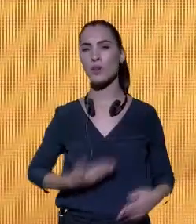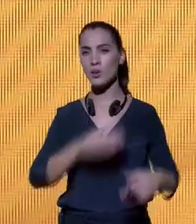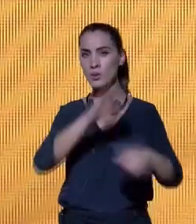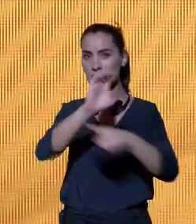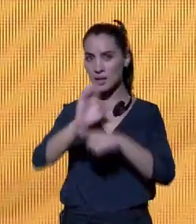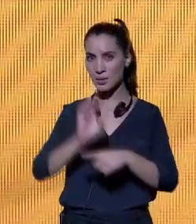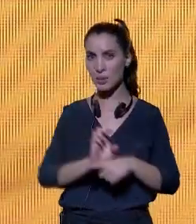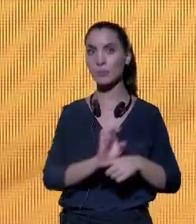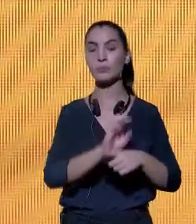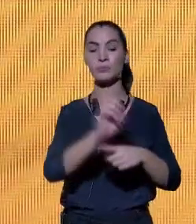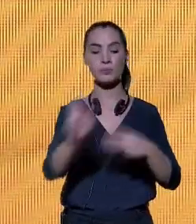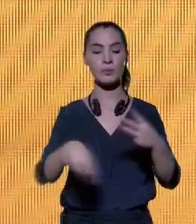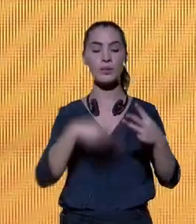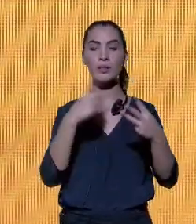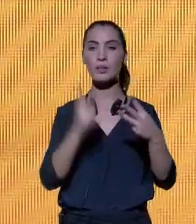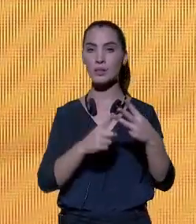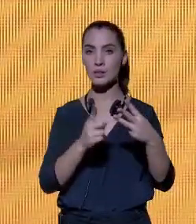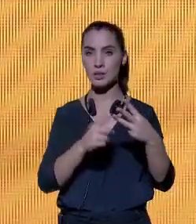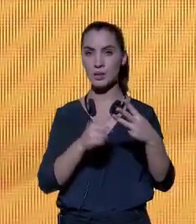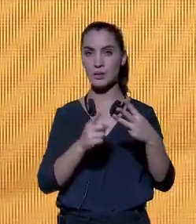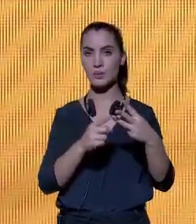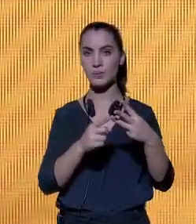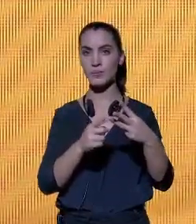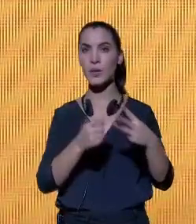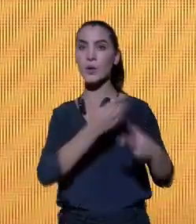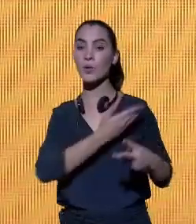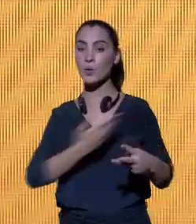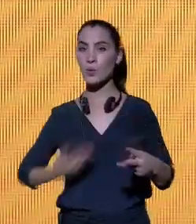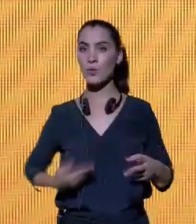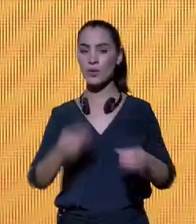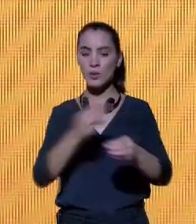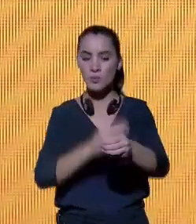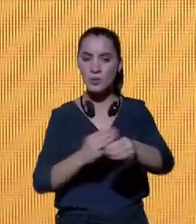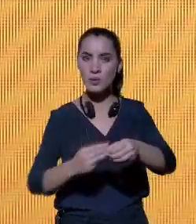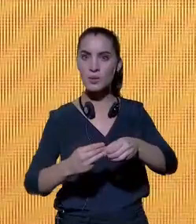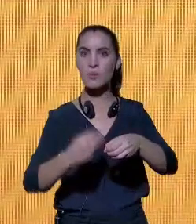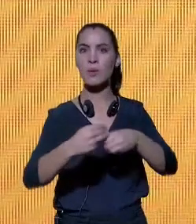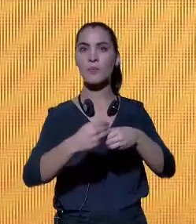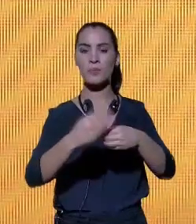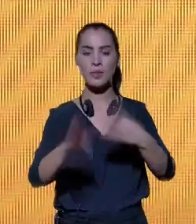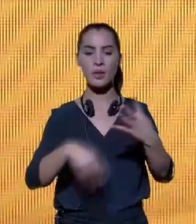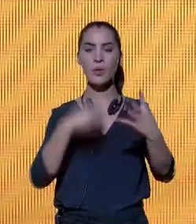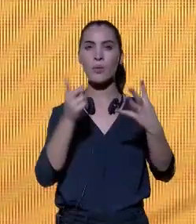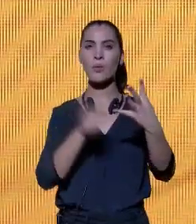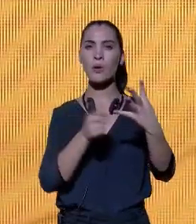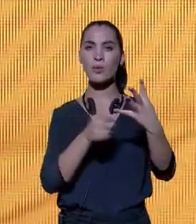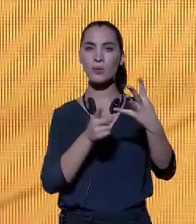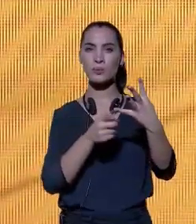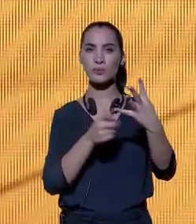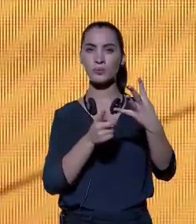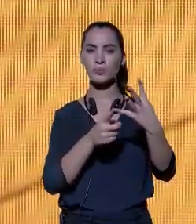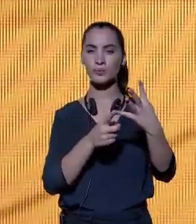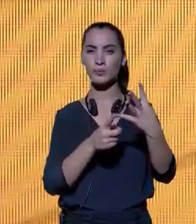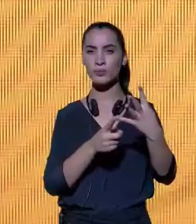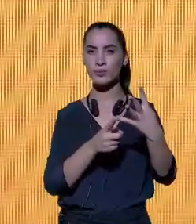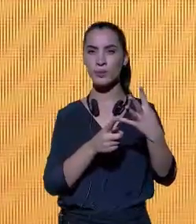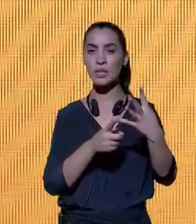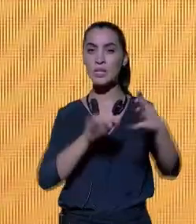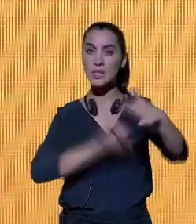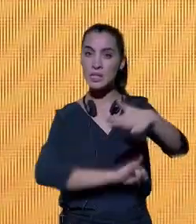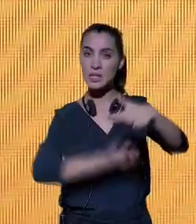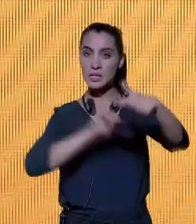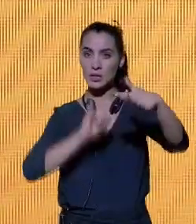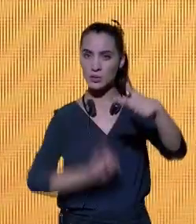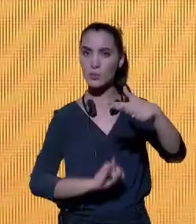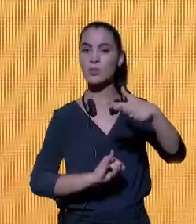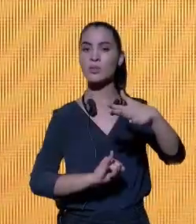A terceira categoria é dos governos municipais. E a quarta categoria das